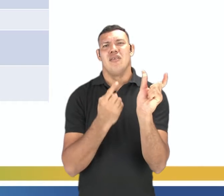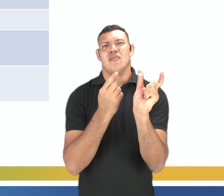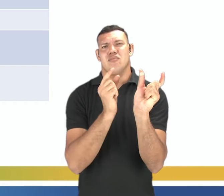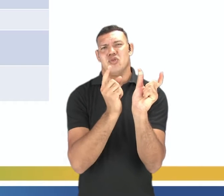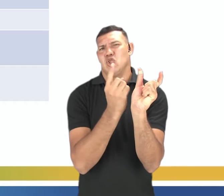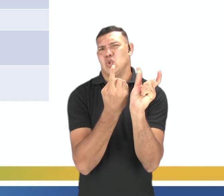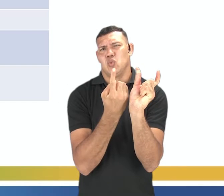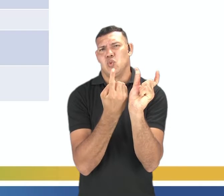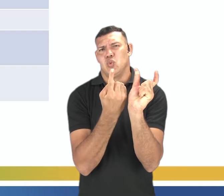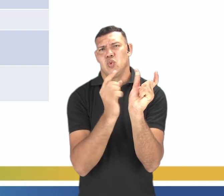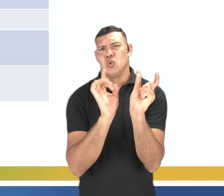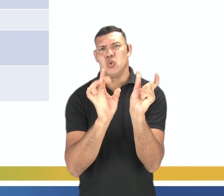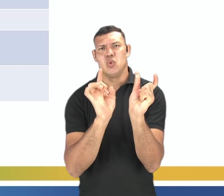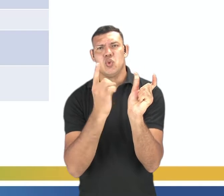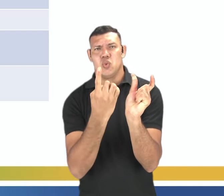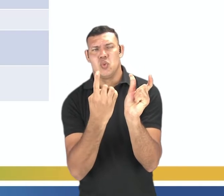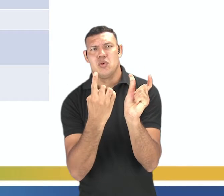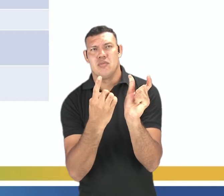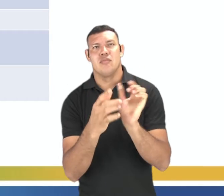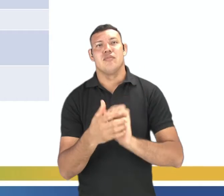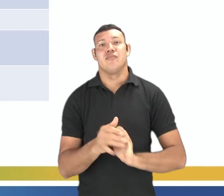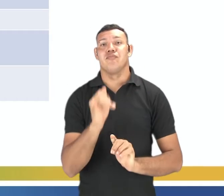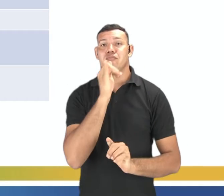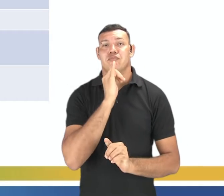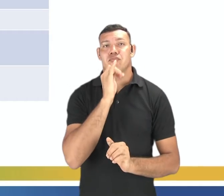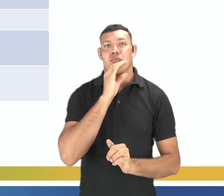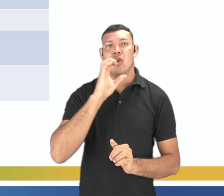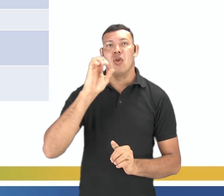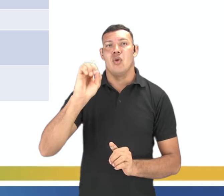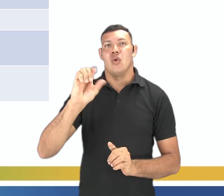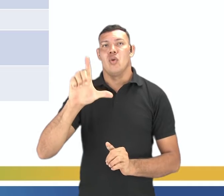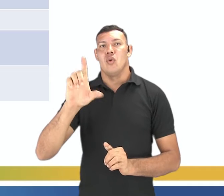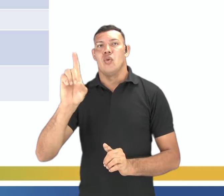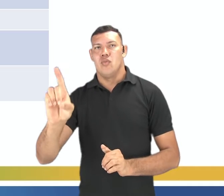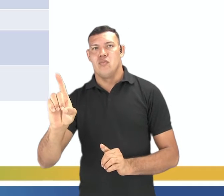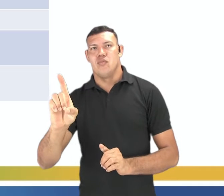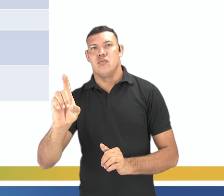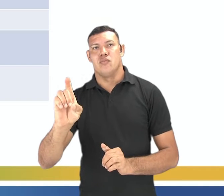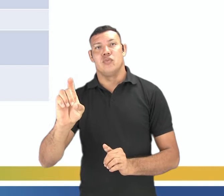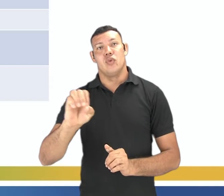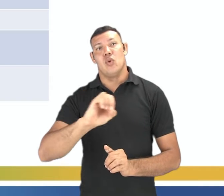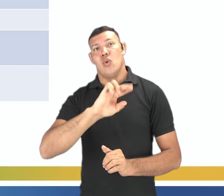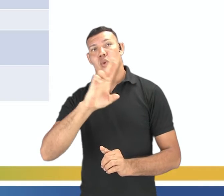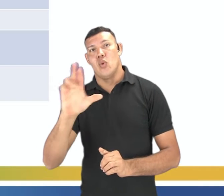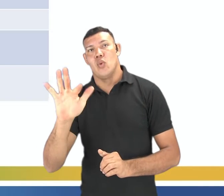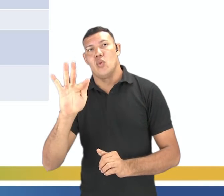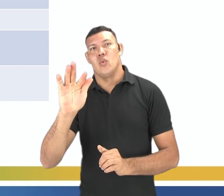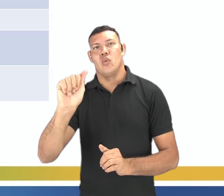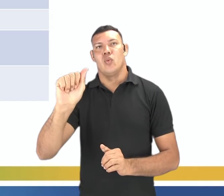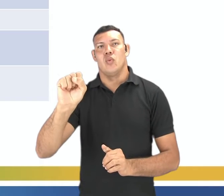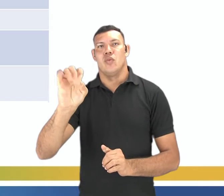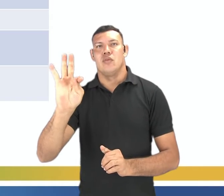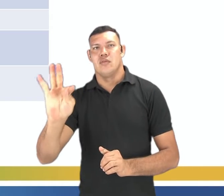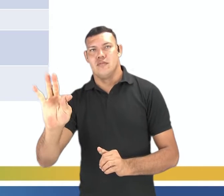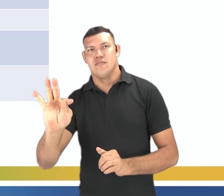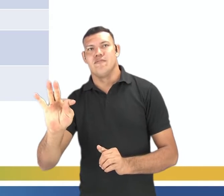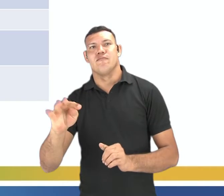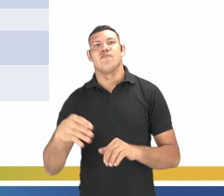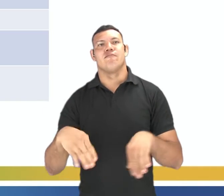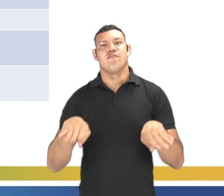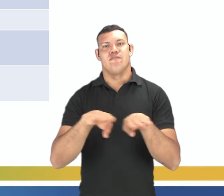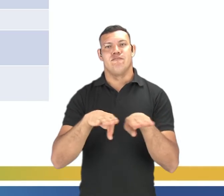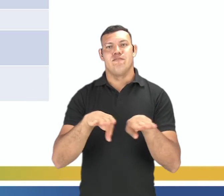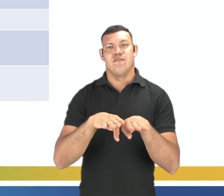old, significa velho, ou fast, rápido, ou two-syllable adjectives ending in y,